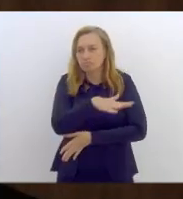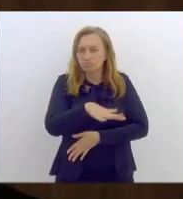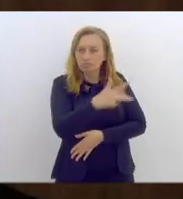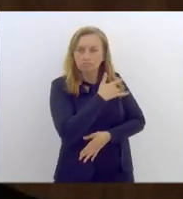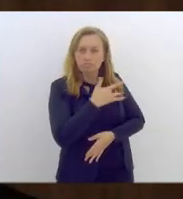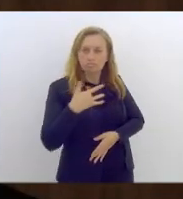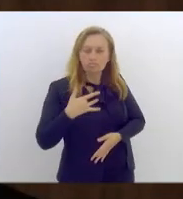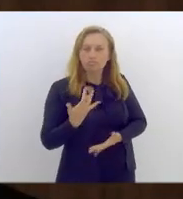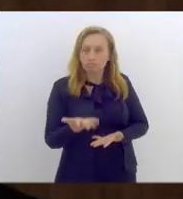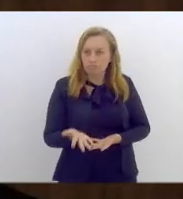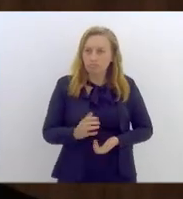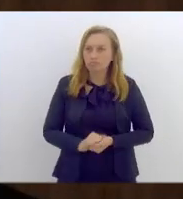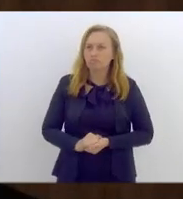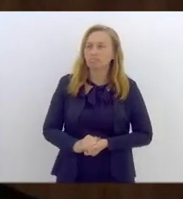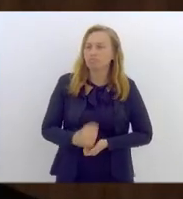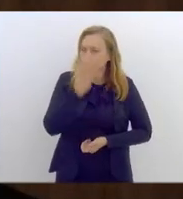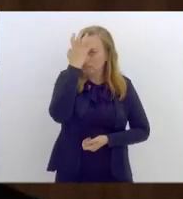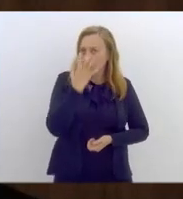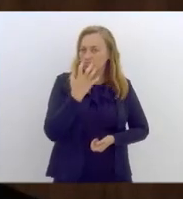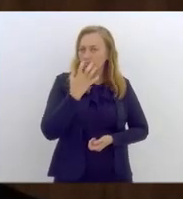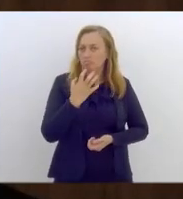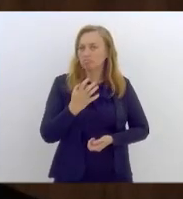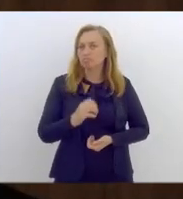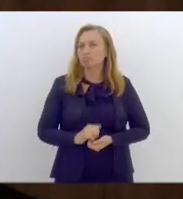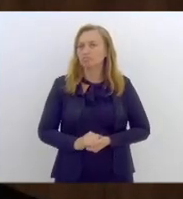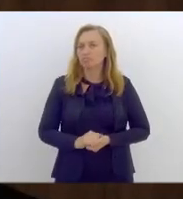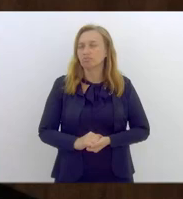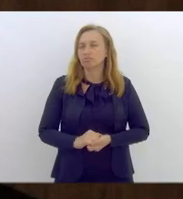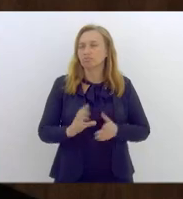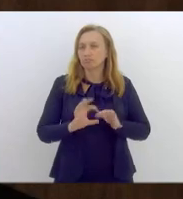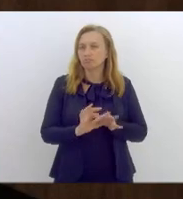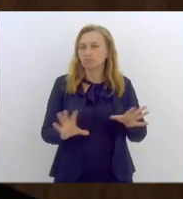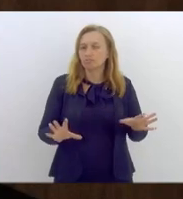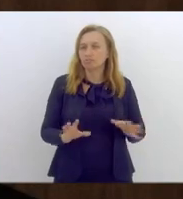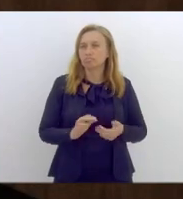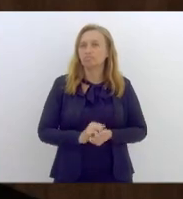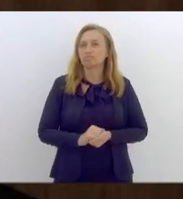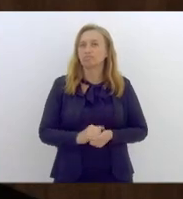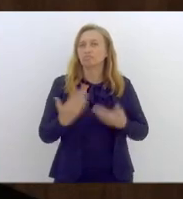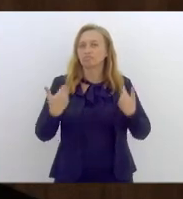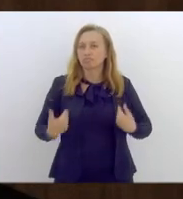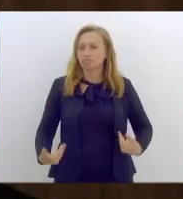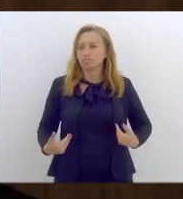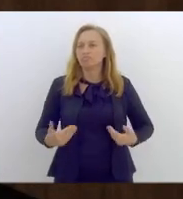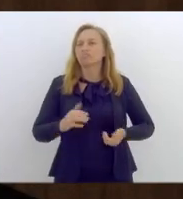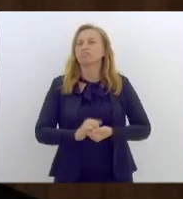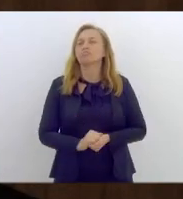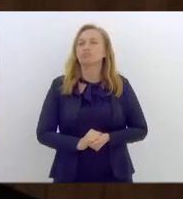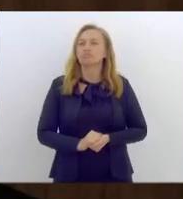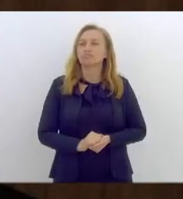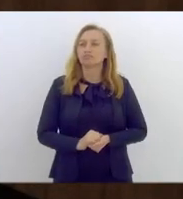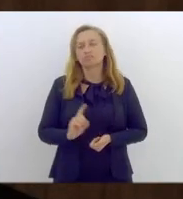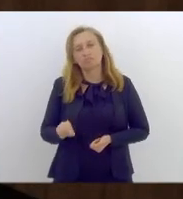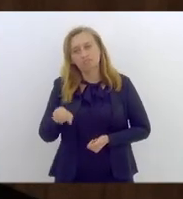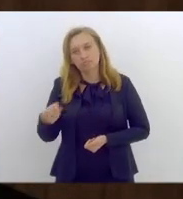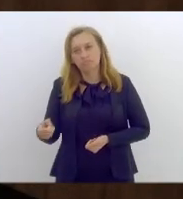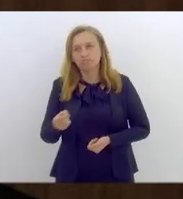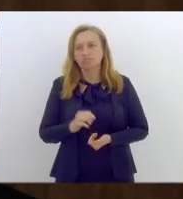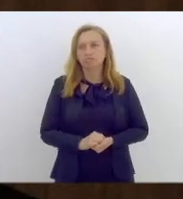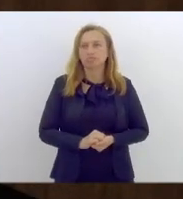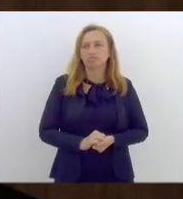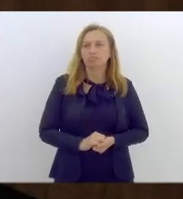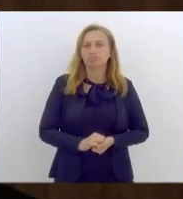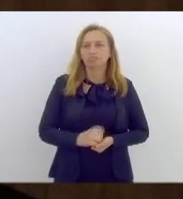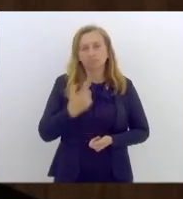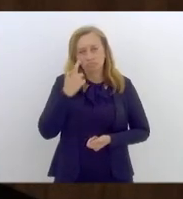que sequer aí é celebridade na autobio na autorização para liberação do corpo e mais adiante né Vou